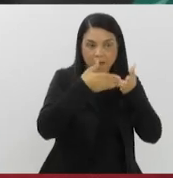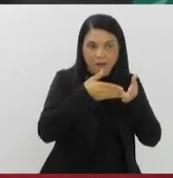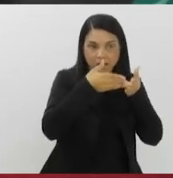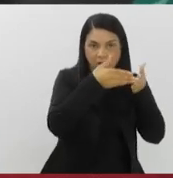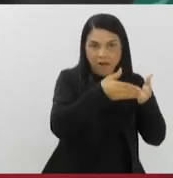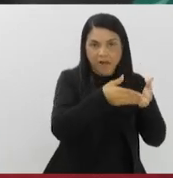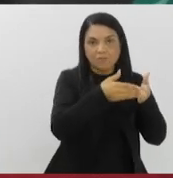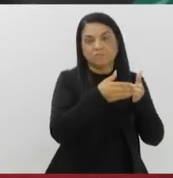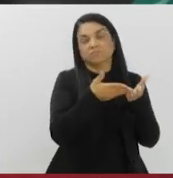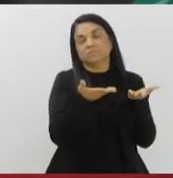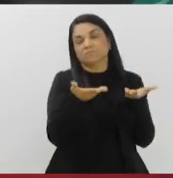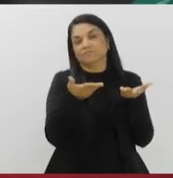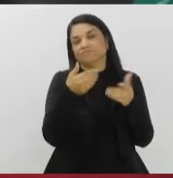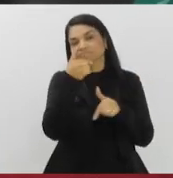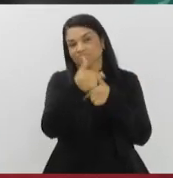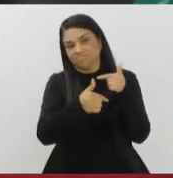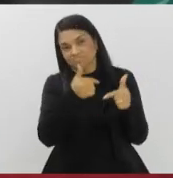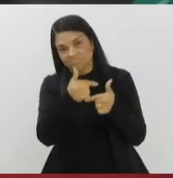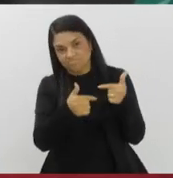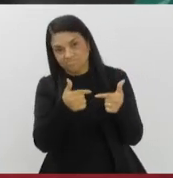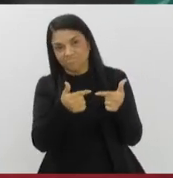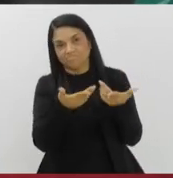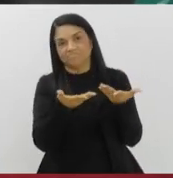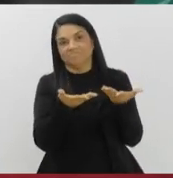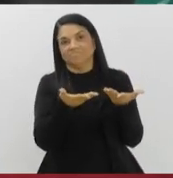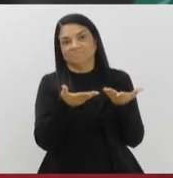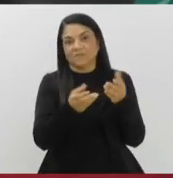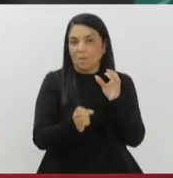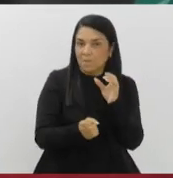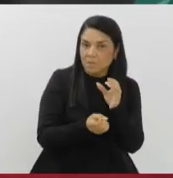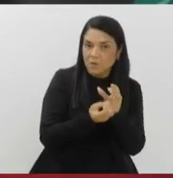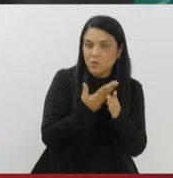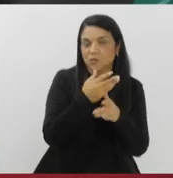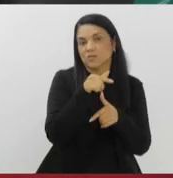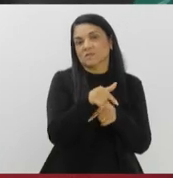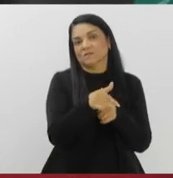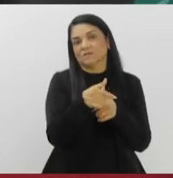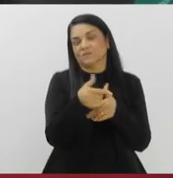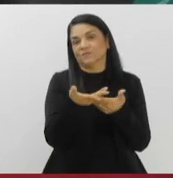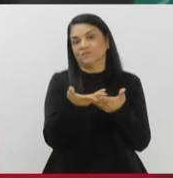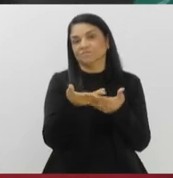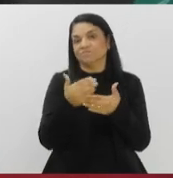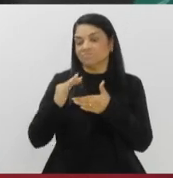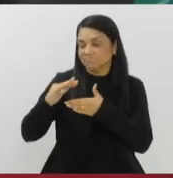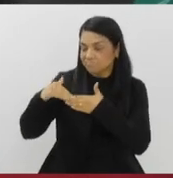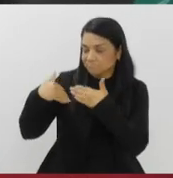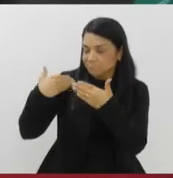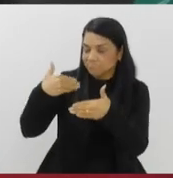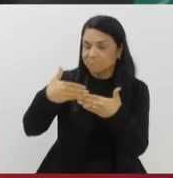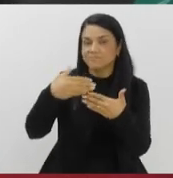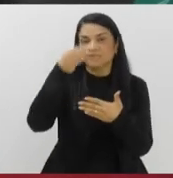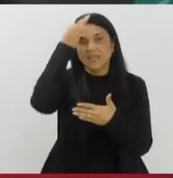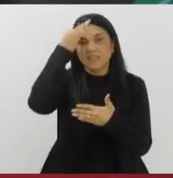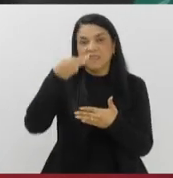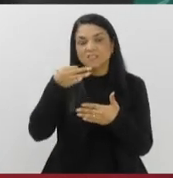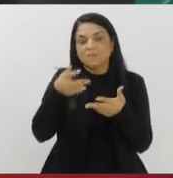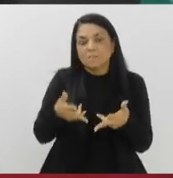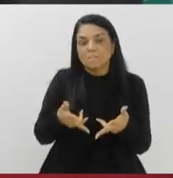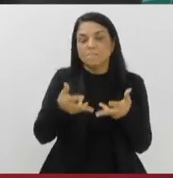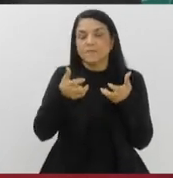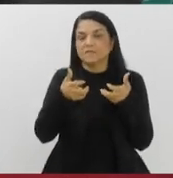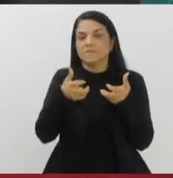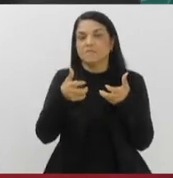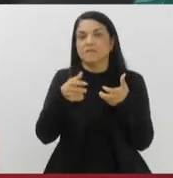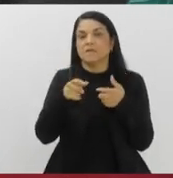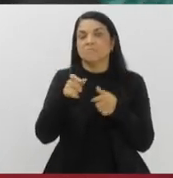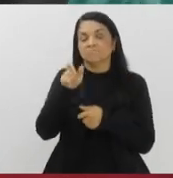a sua ação ou a sua produção. Então, esses processos precisam ser entendidos e percebidos até para que esses